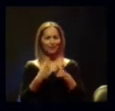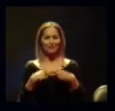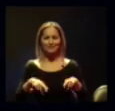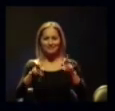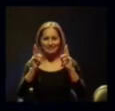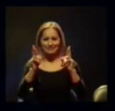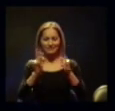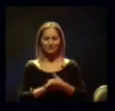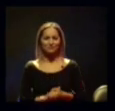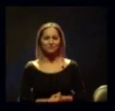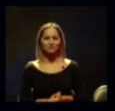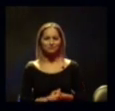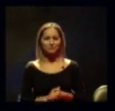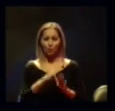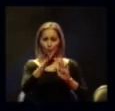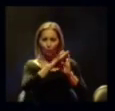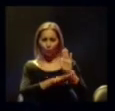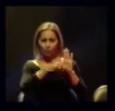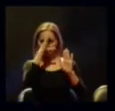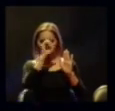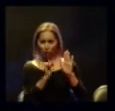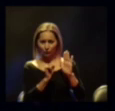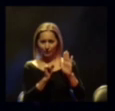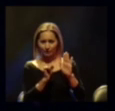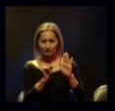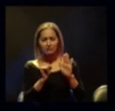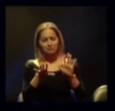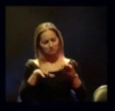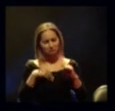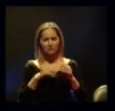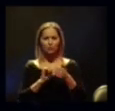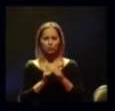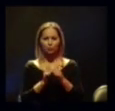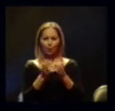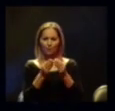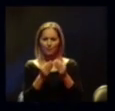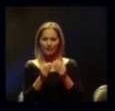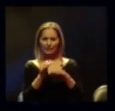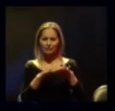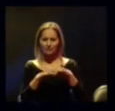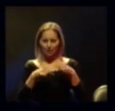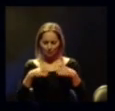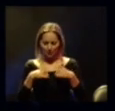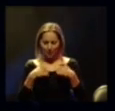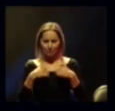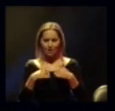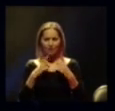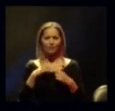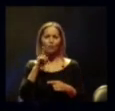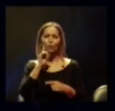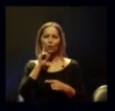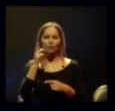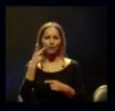expectativa. O programa do Governo assume o desporto como forma de realização pessoal e para a qualidade de